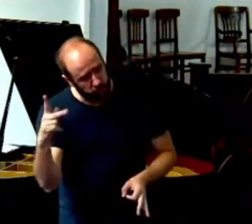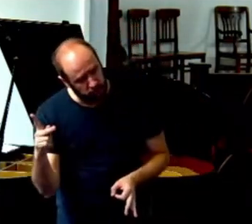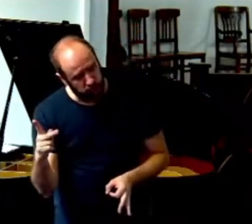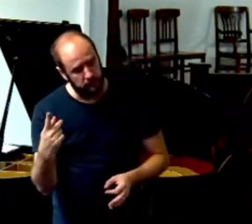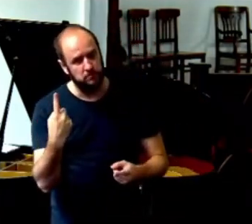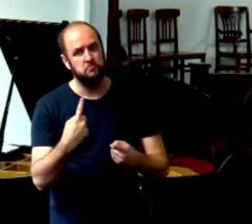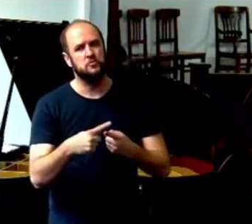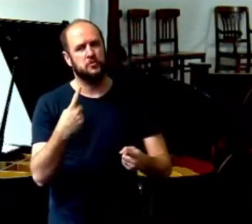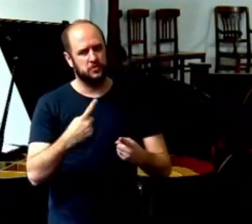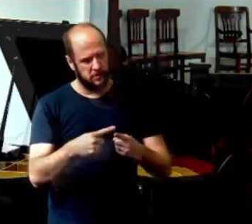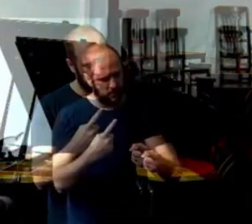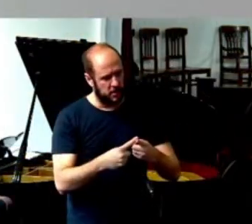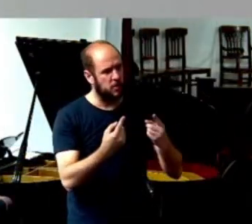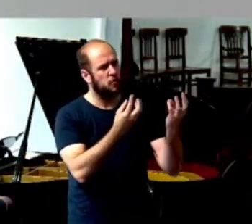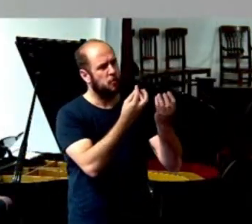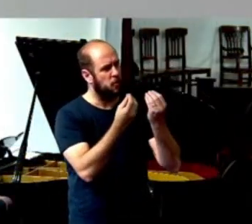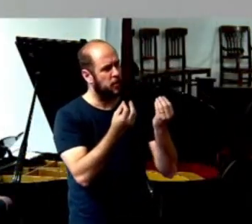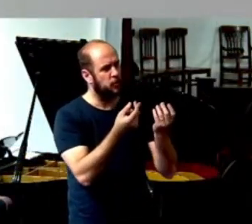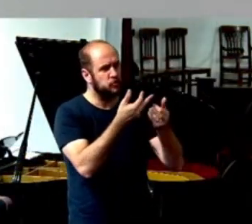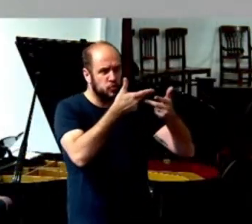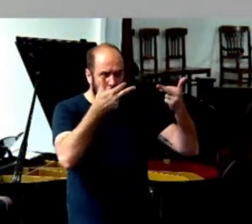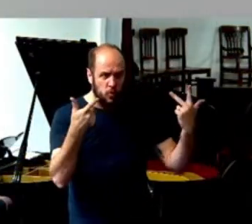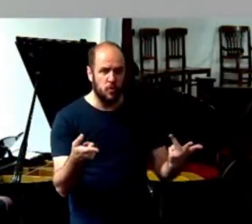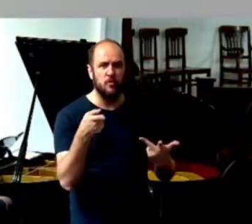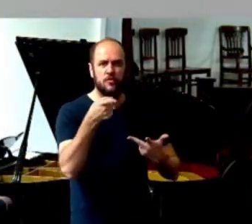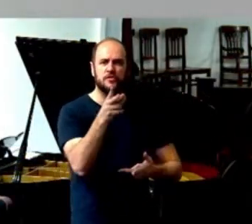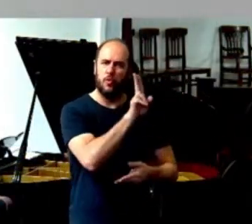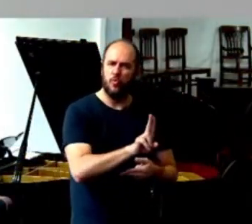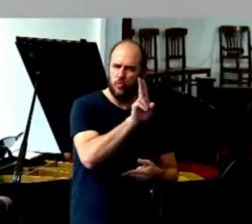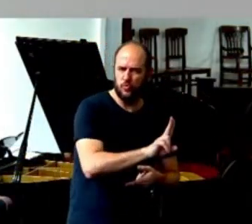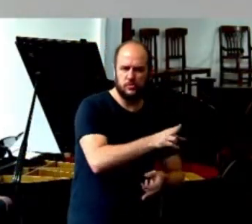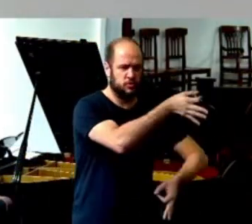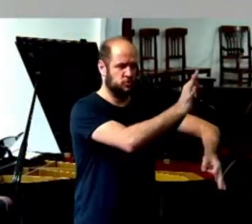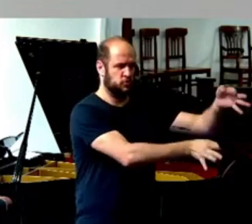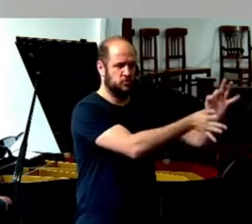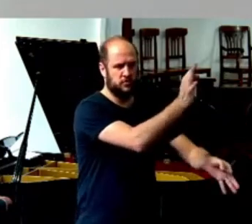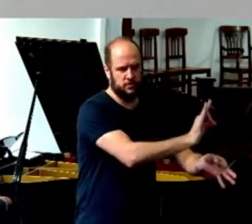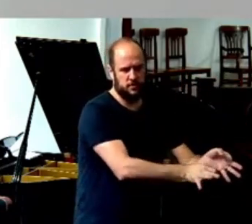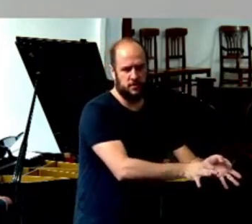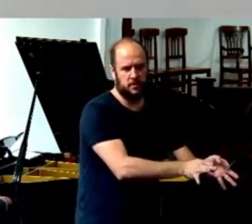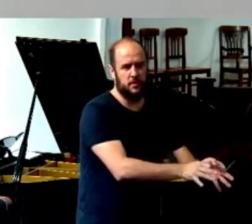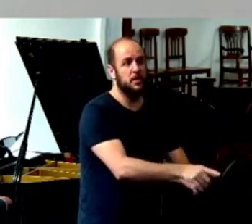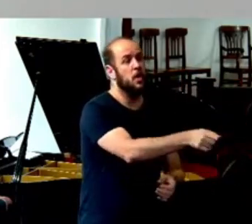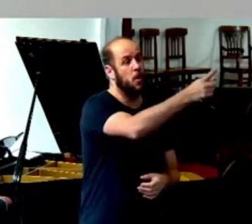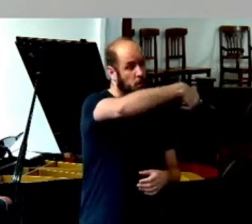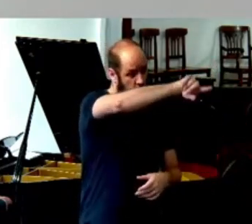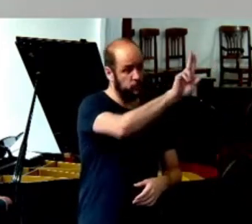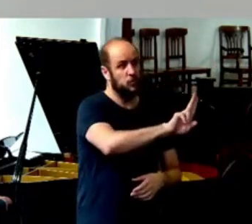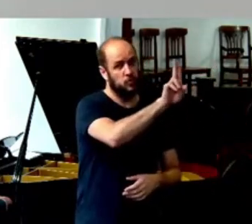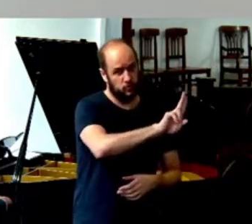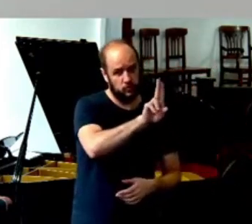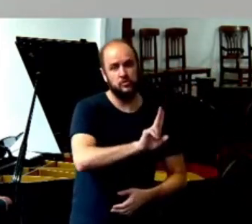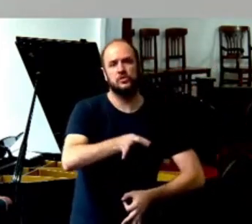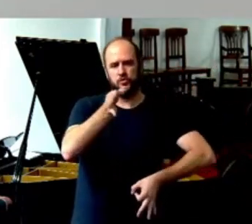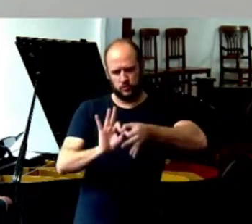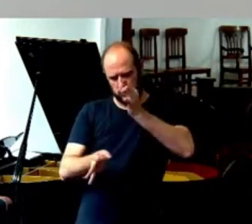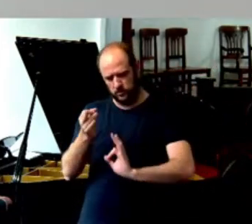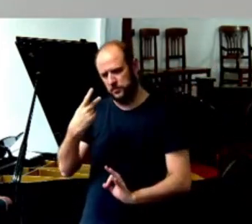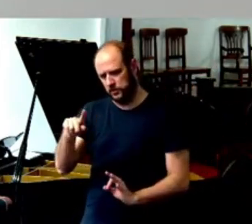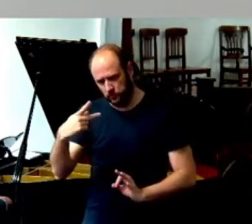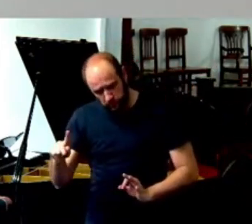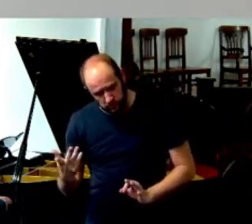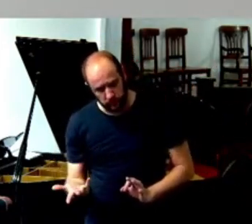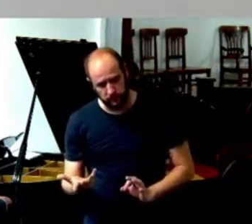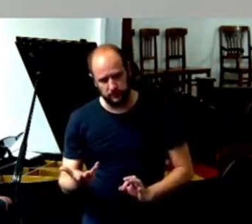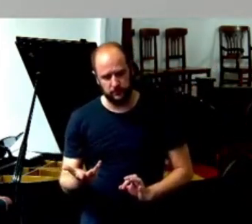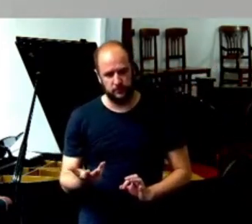o critério com que vocês julgarem, vocês serão julgados. E com a medida com